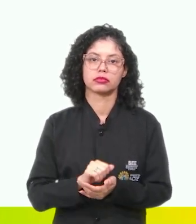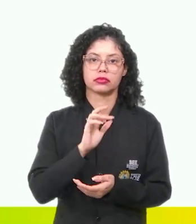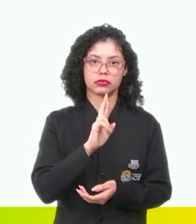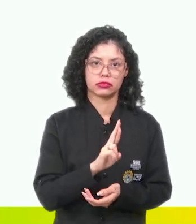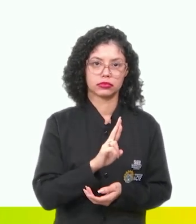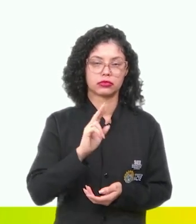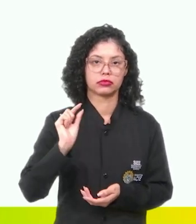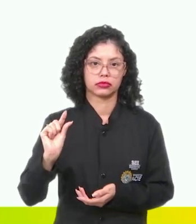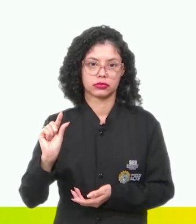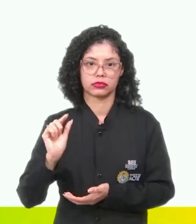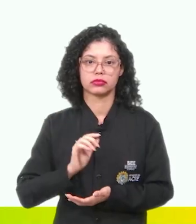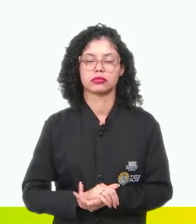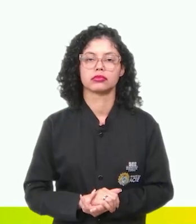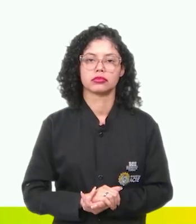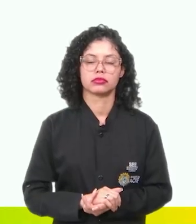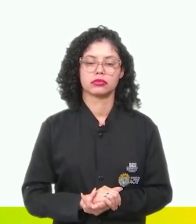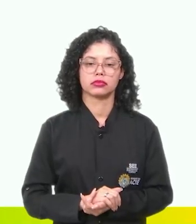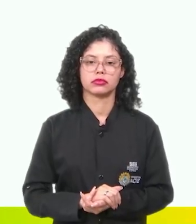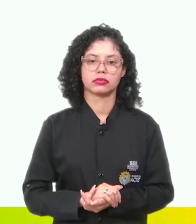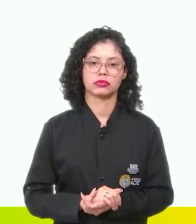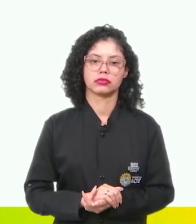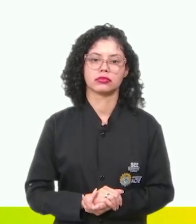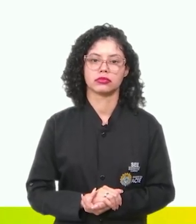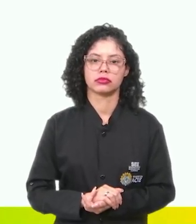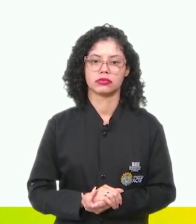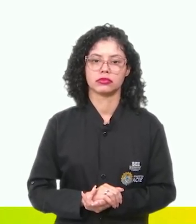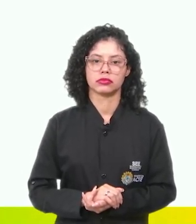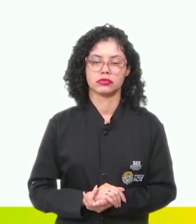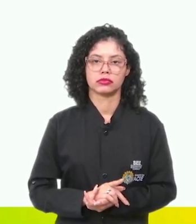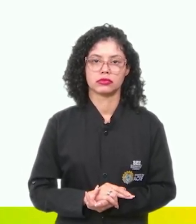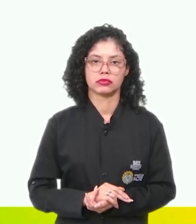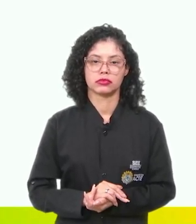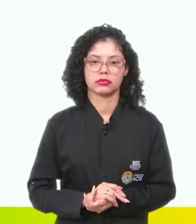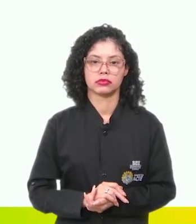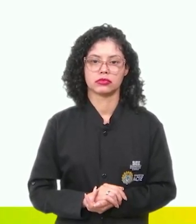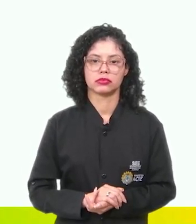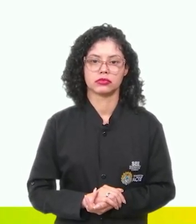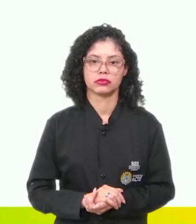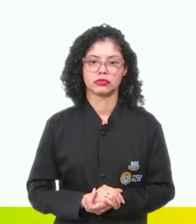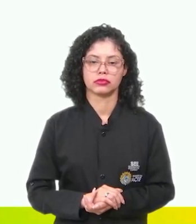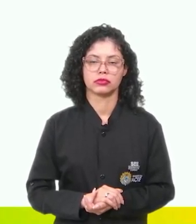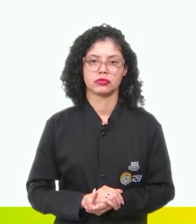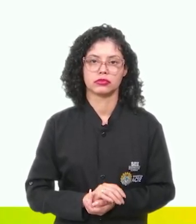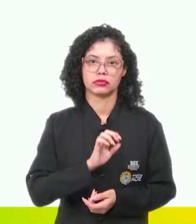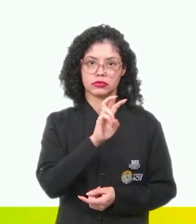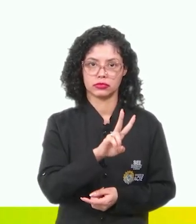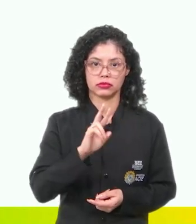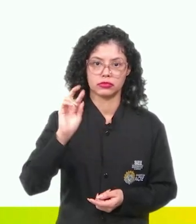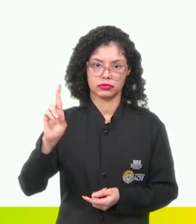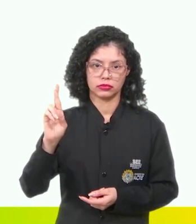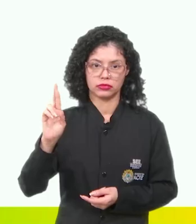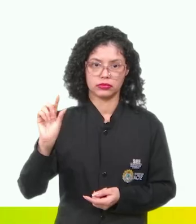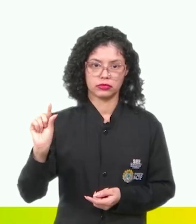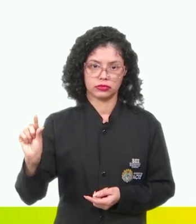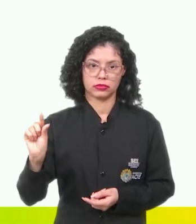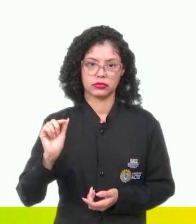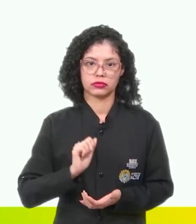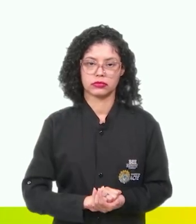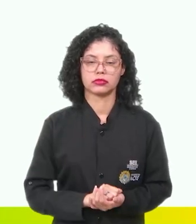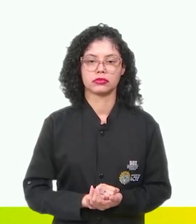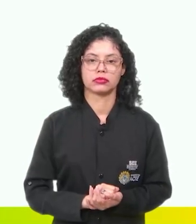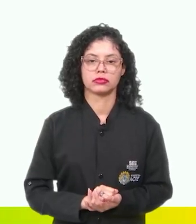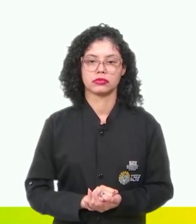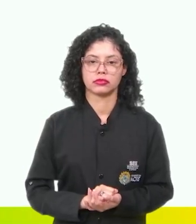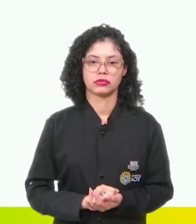Rzão, Vzão, Rzinho aqui, Vzinho, Rzão aqui e